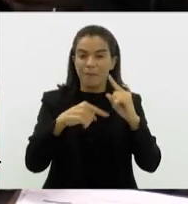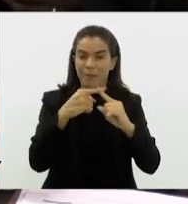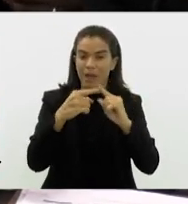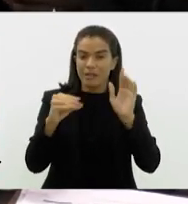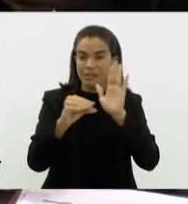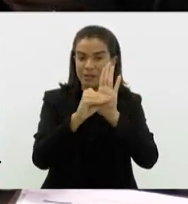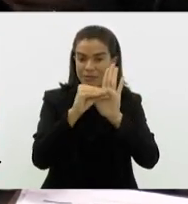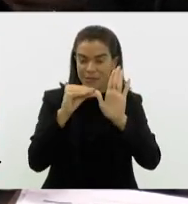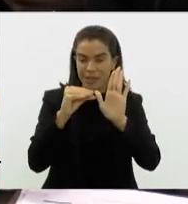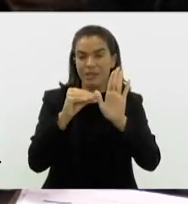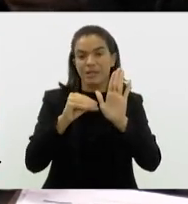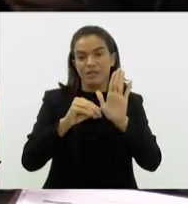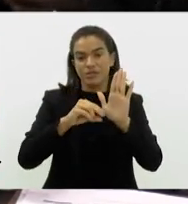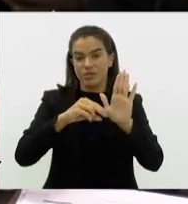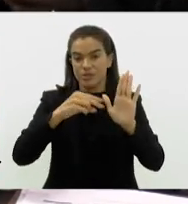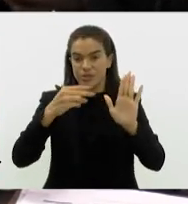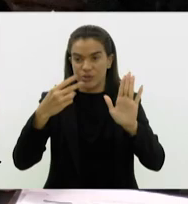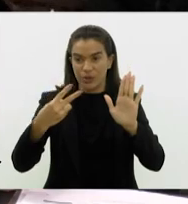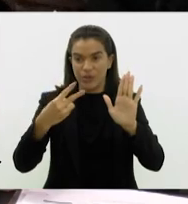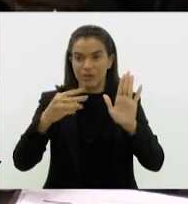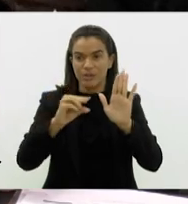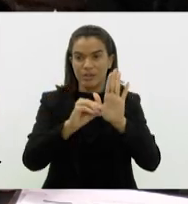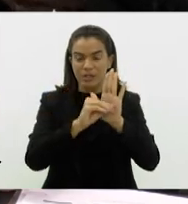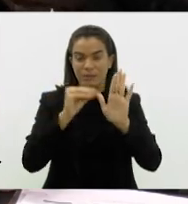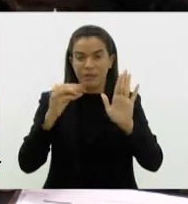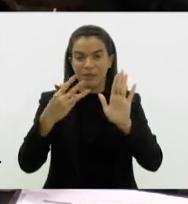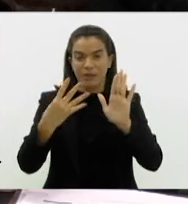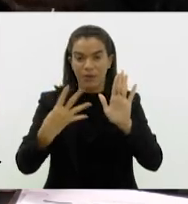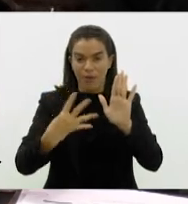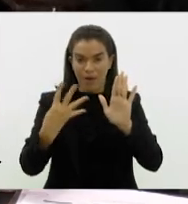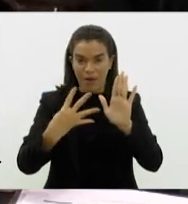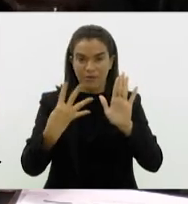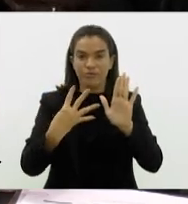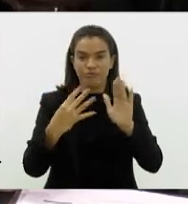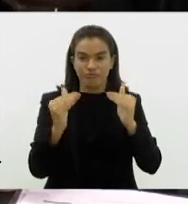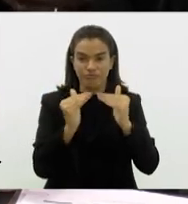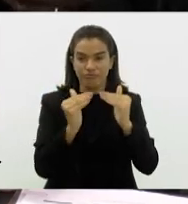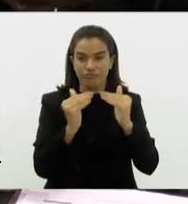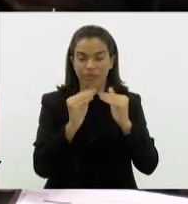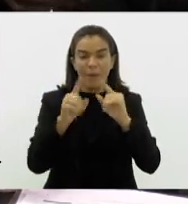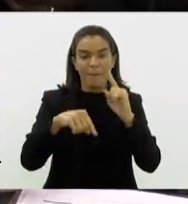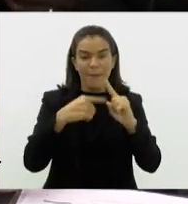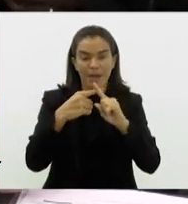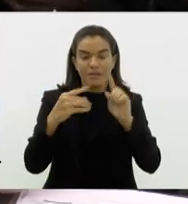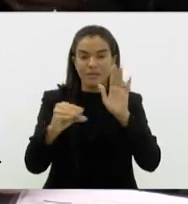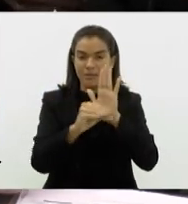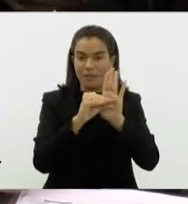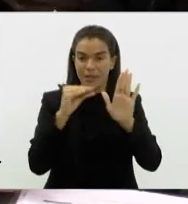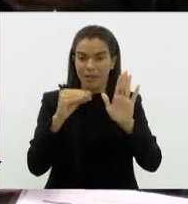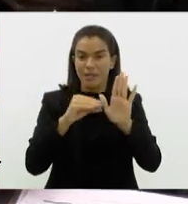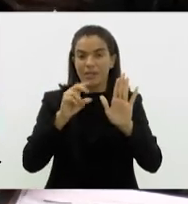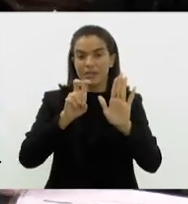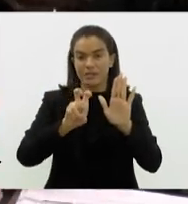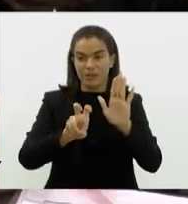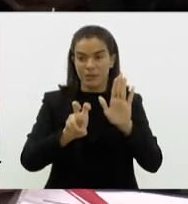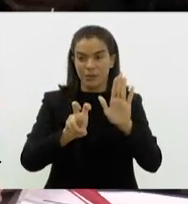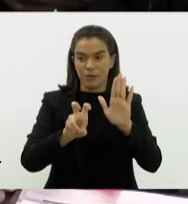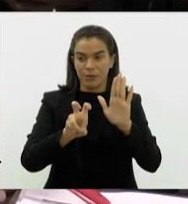subemenda aglutinativa às emendas 2 e 4, favorável, com subemenda à emenda número